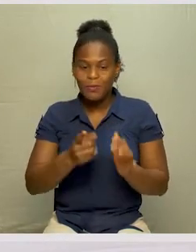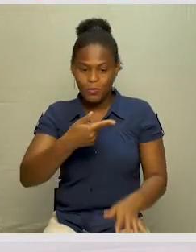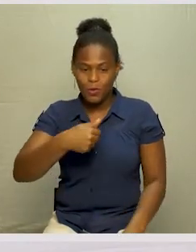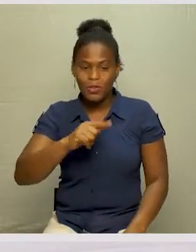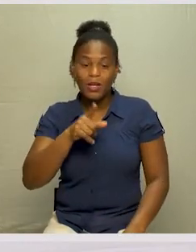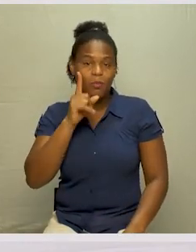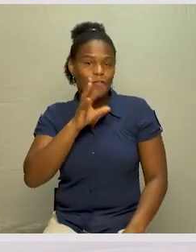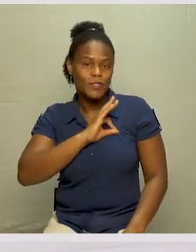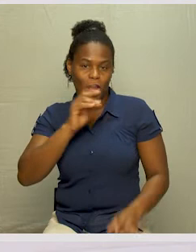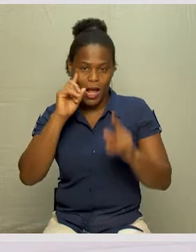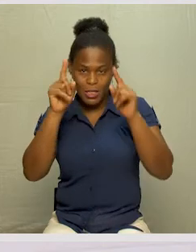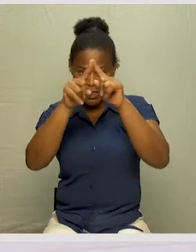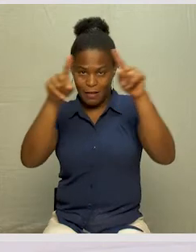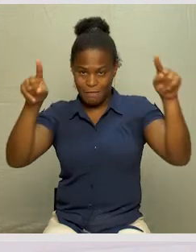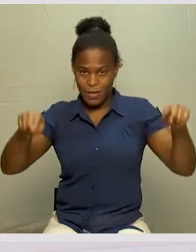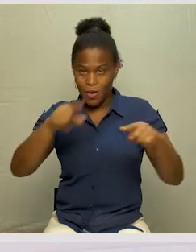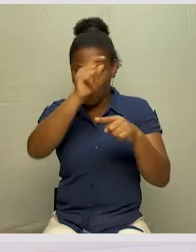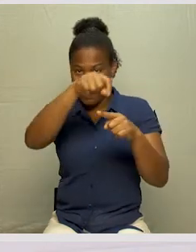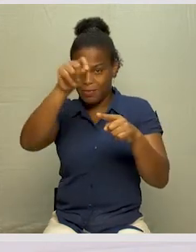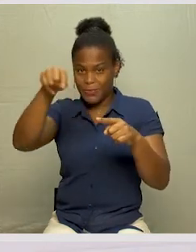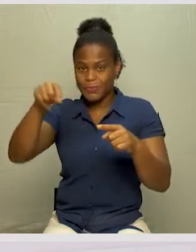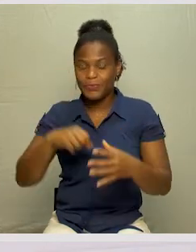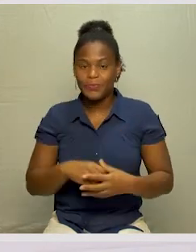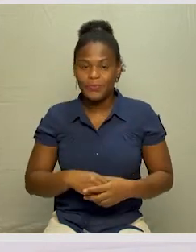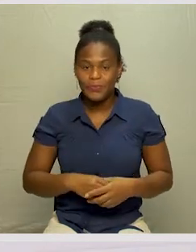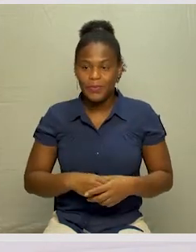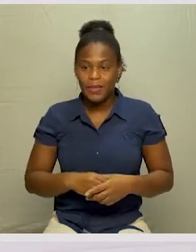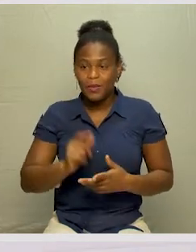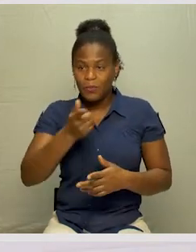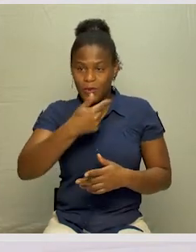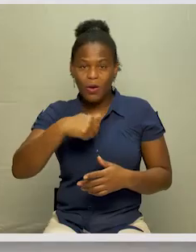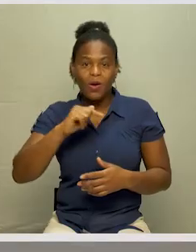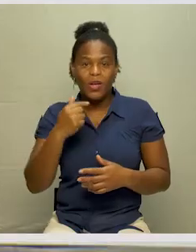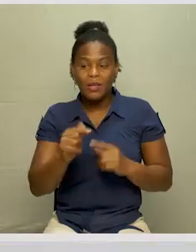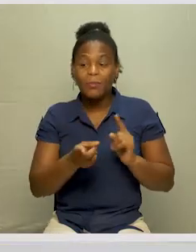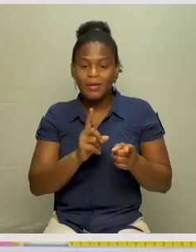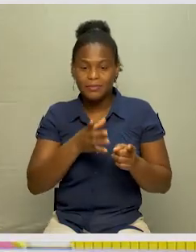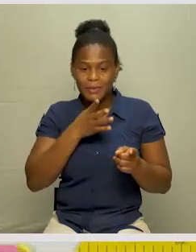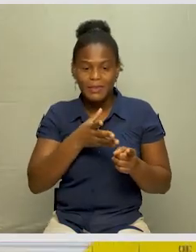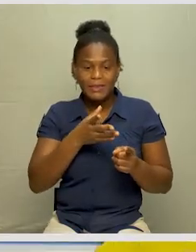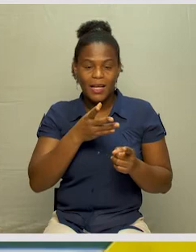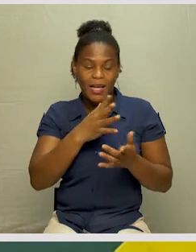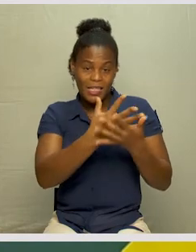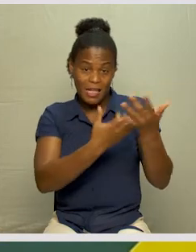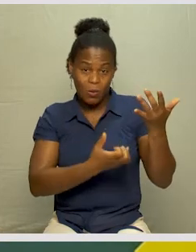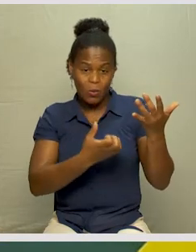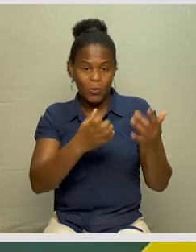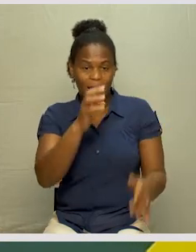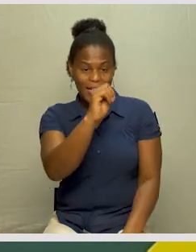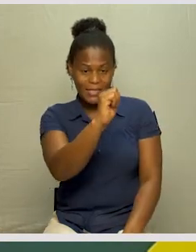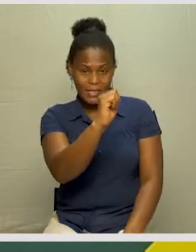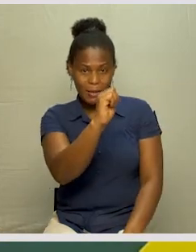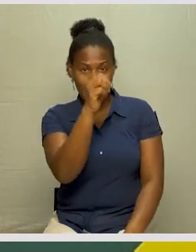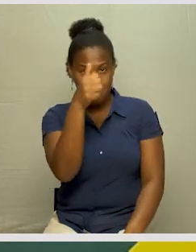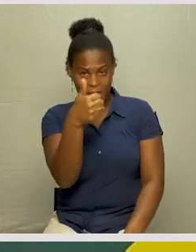temos, eu vou fazer aqui no quadro, nós temos que o saldo da balança